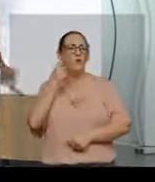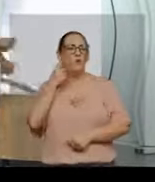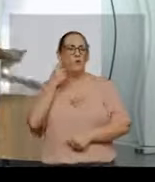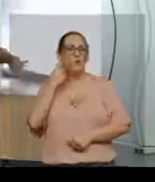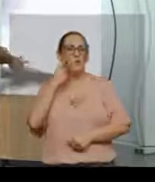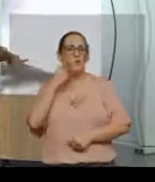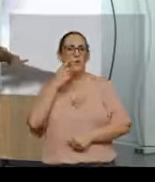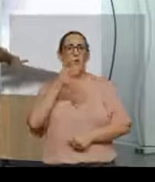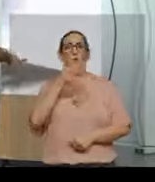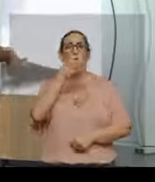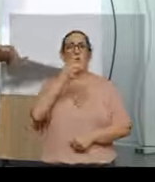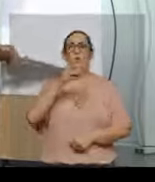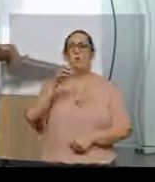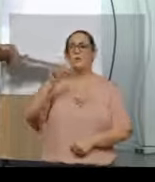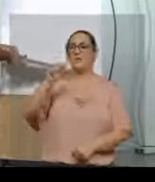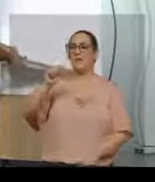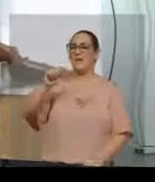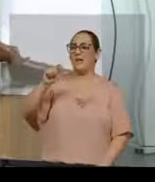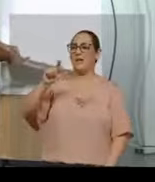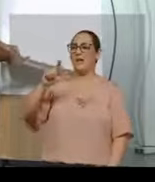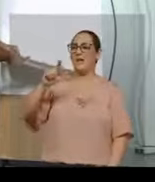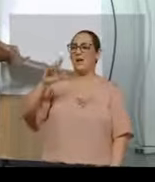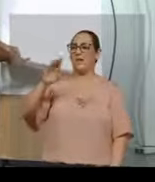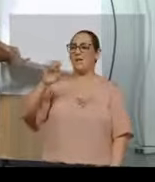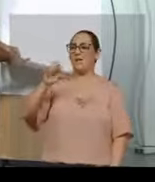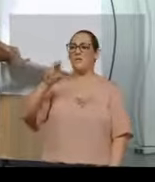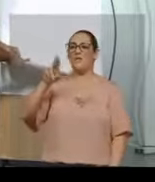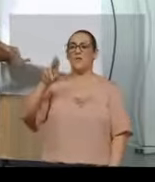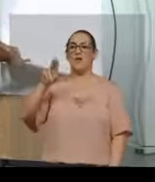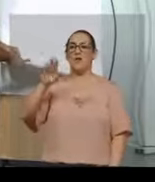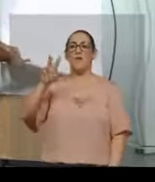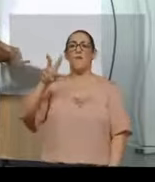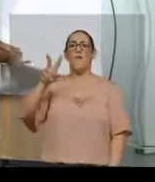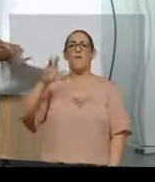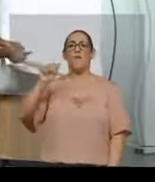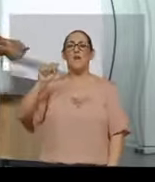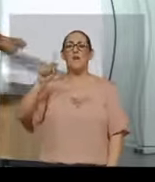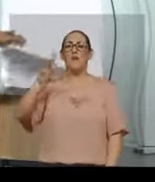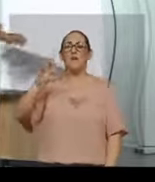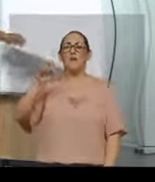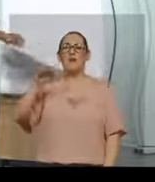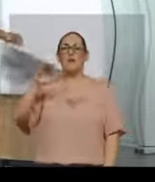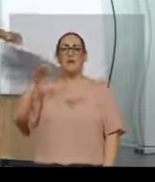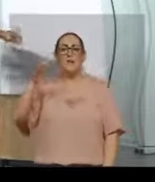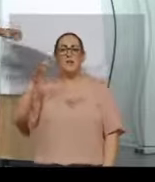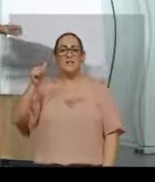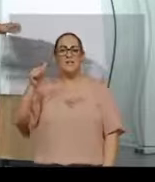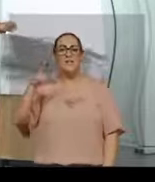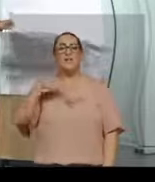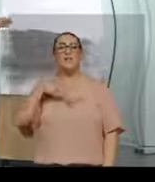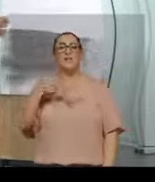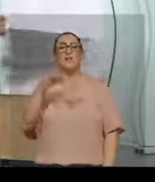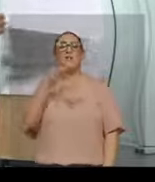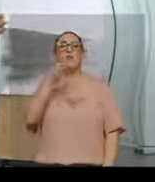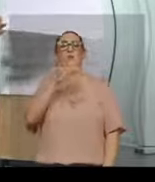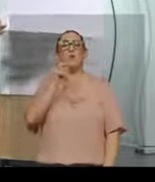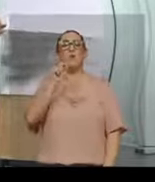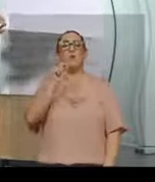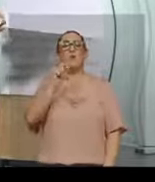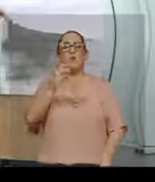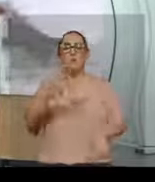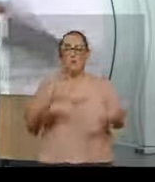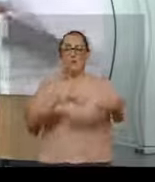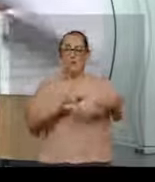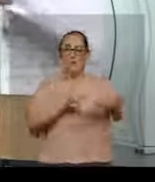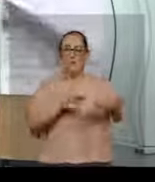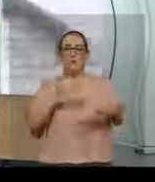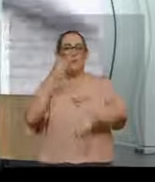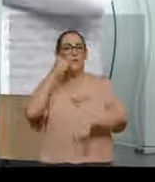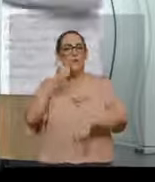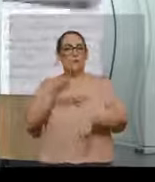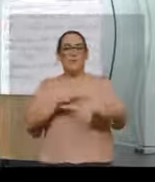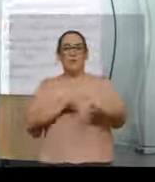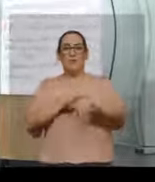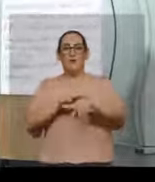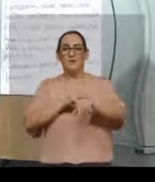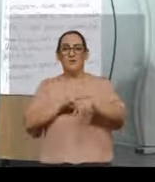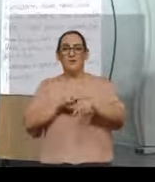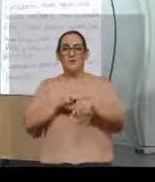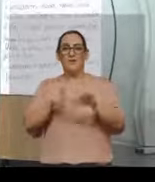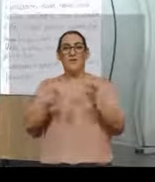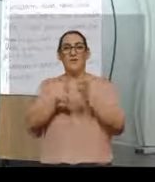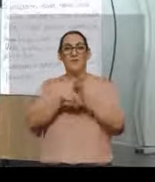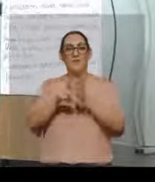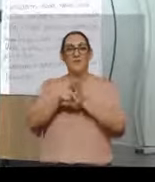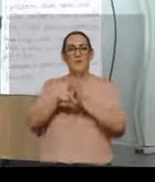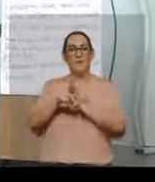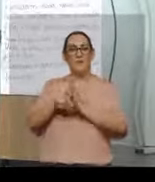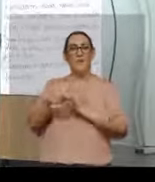Alceu Valença, daquela Morena Tropicana? Morena Tropicana, eu quero seu sabor. Então,